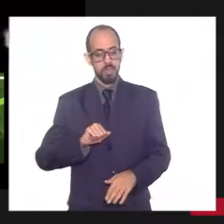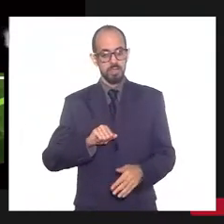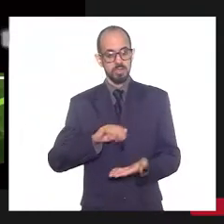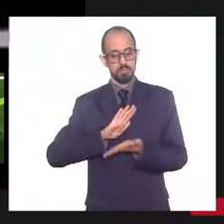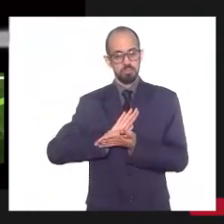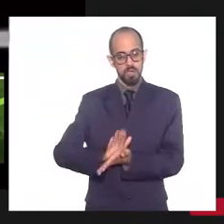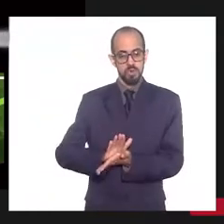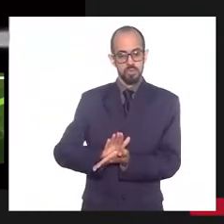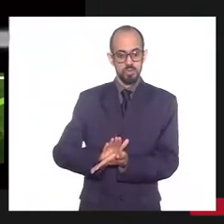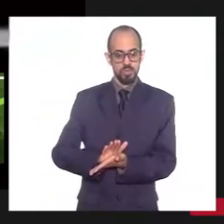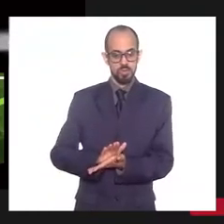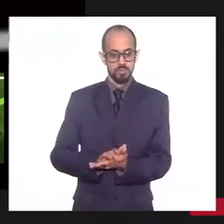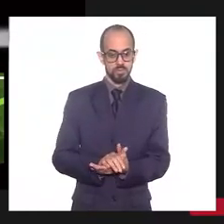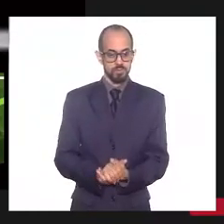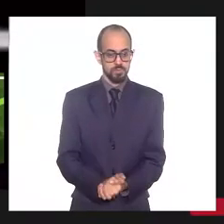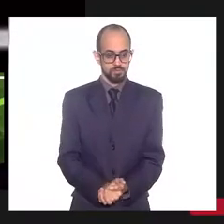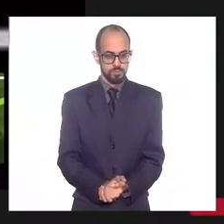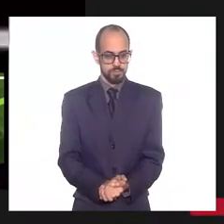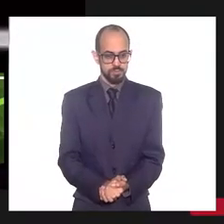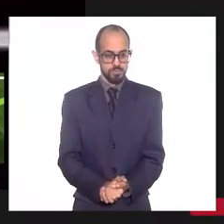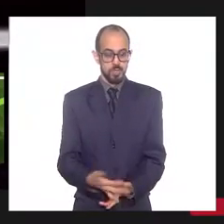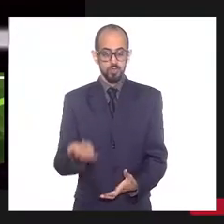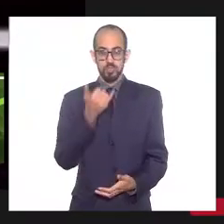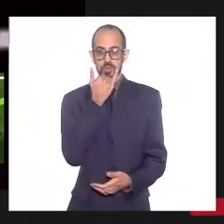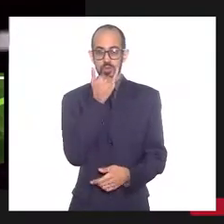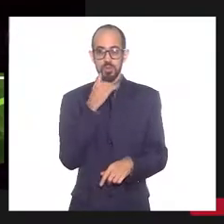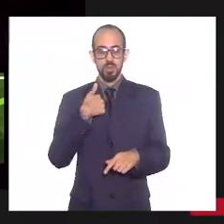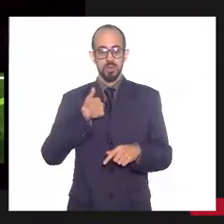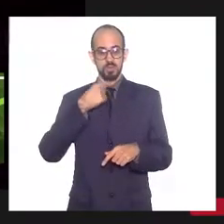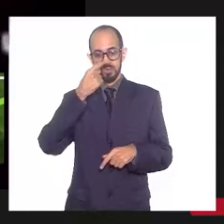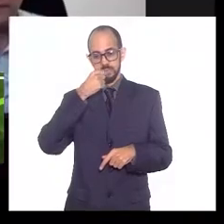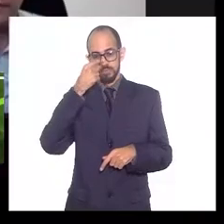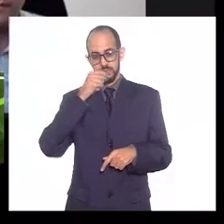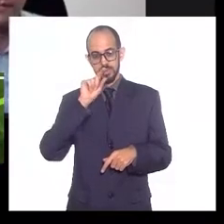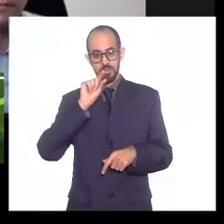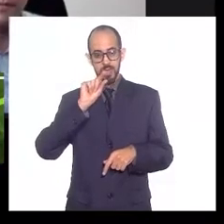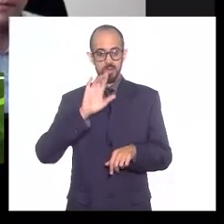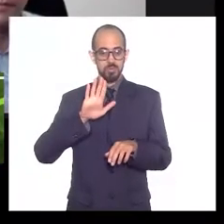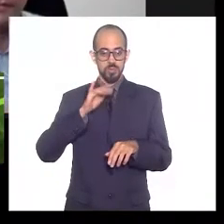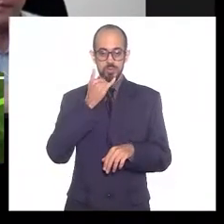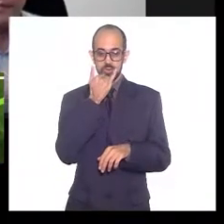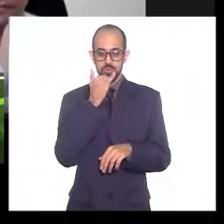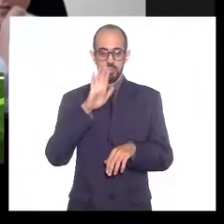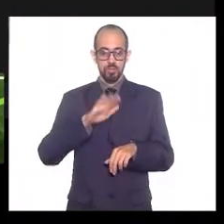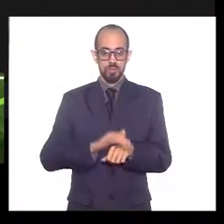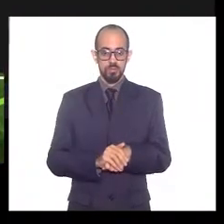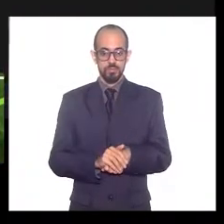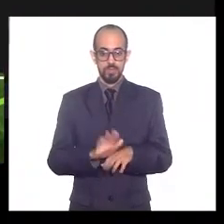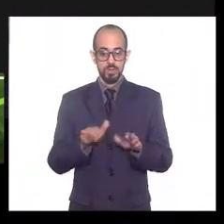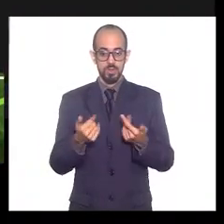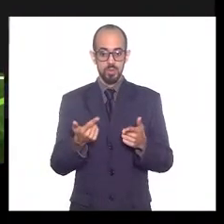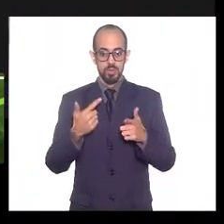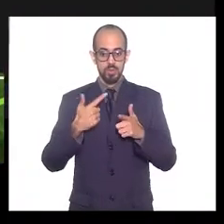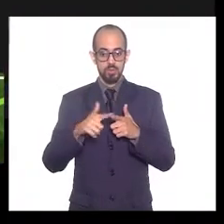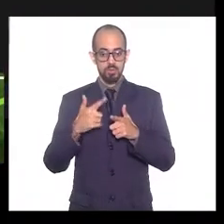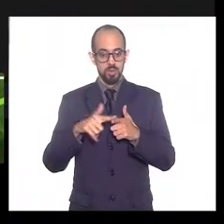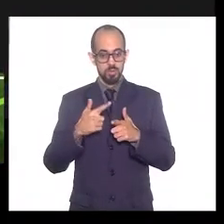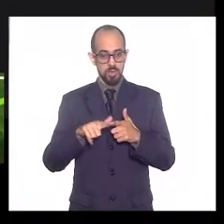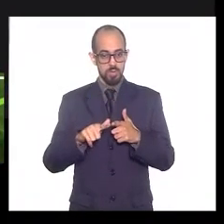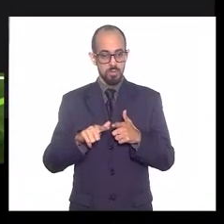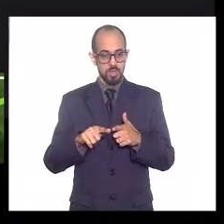intolerância Desculpa é que eu tô resfriado ela está errada